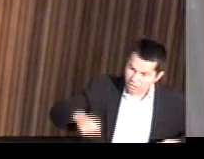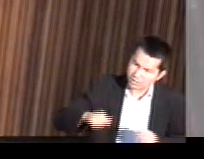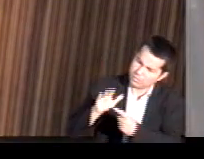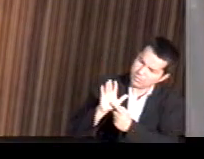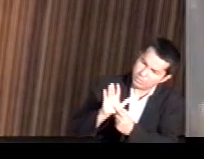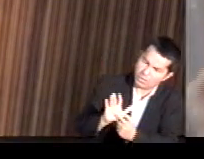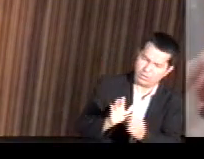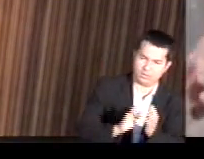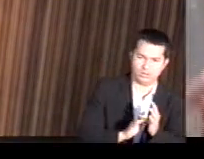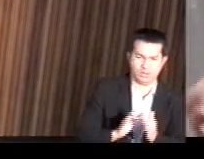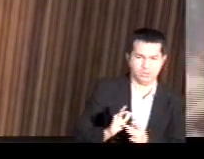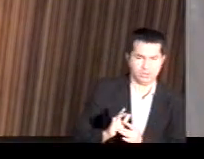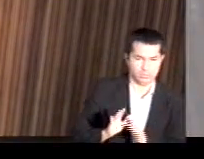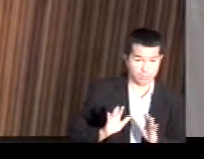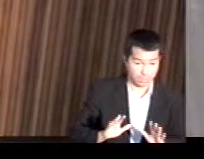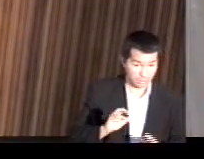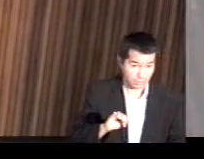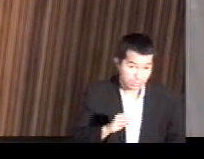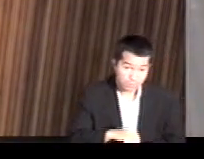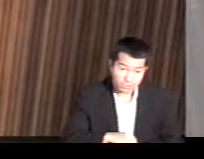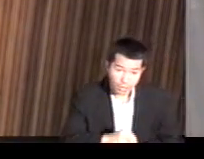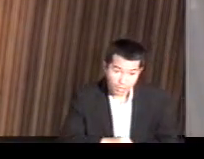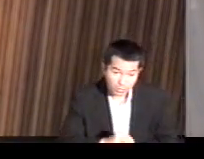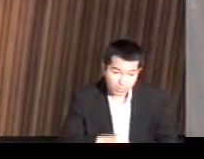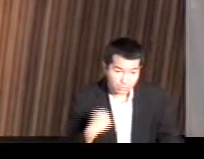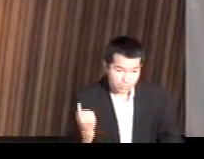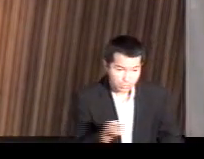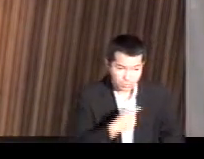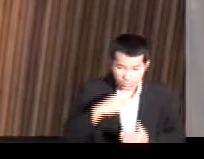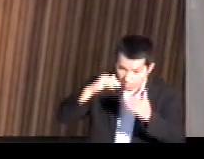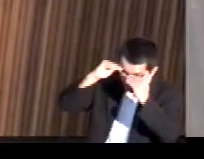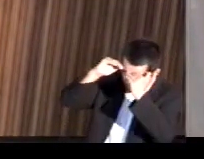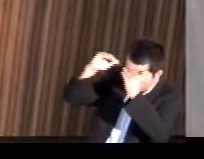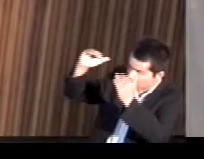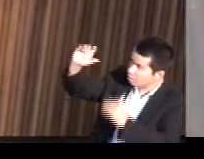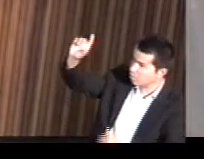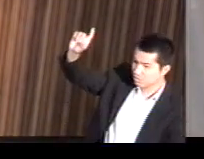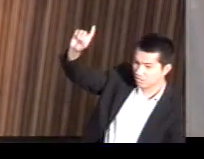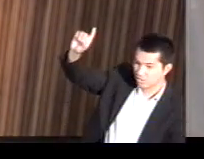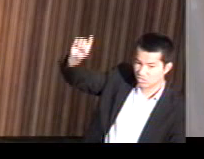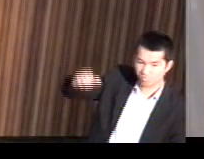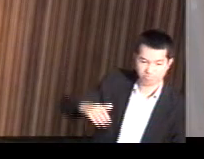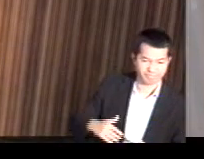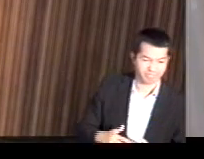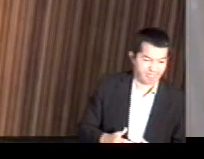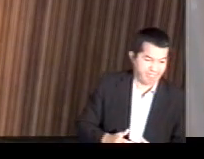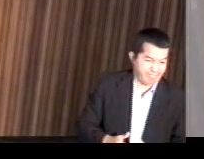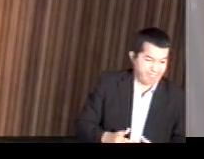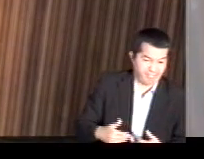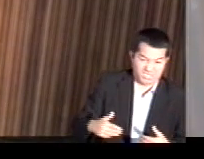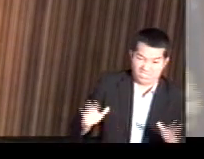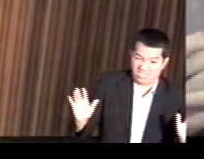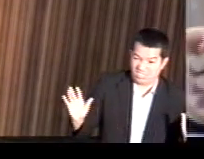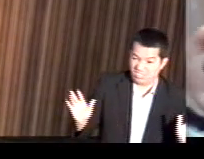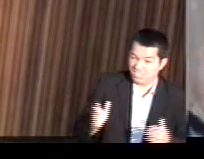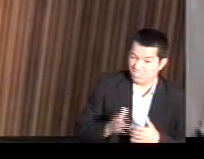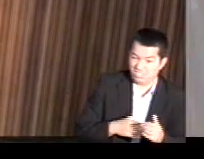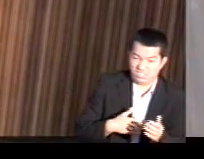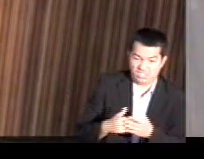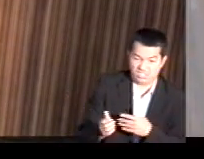E quando falta o temor do Senhor na nossa vida, Deus manifesta o